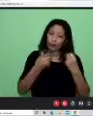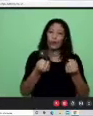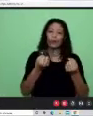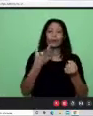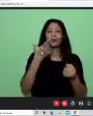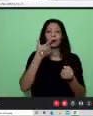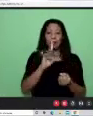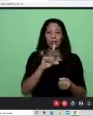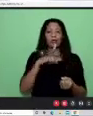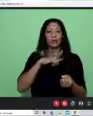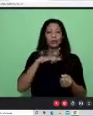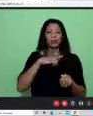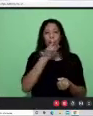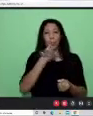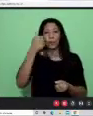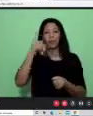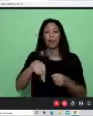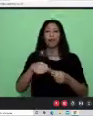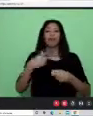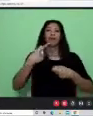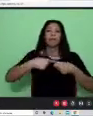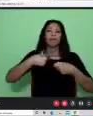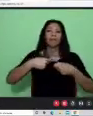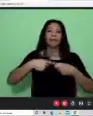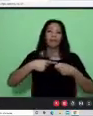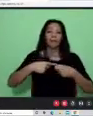cidade. Muito obrigado.